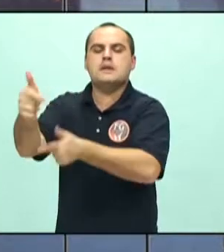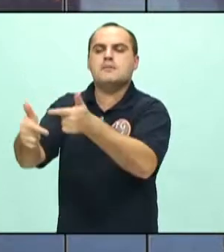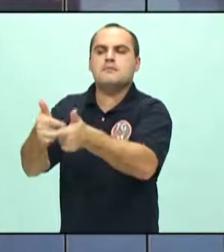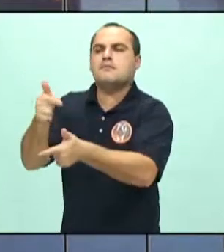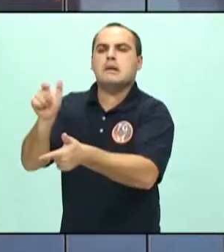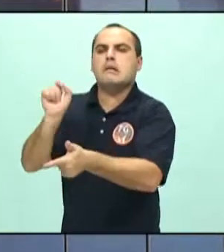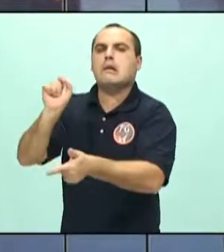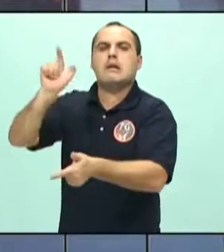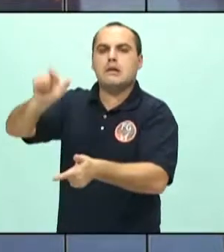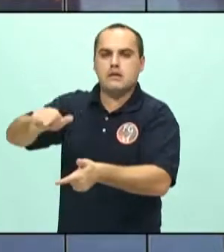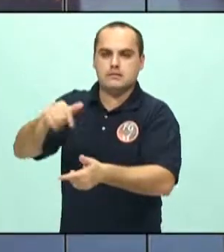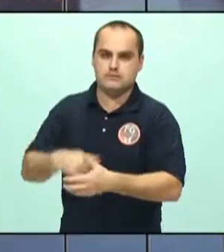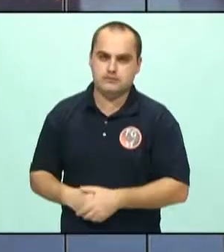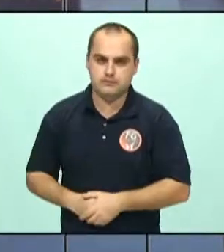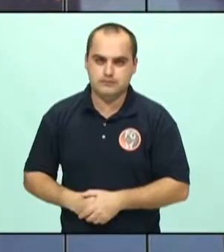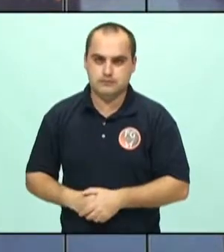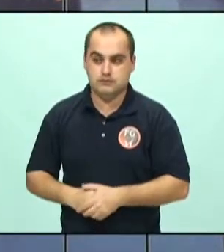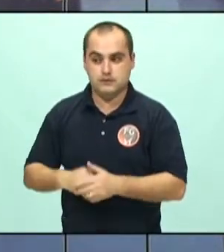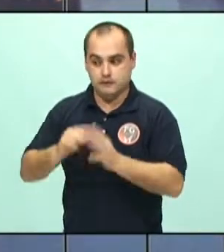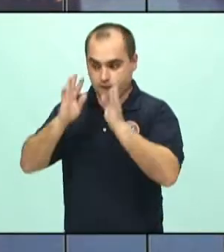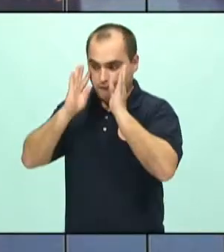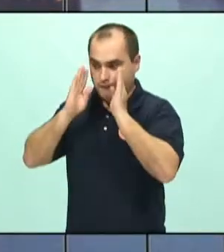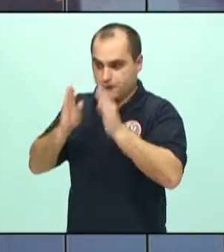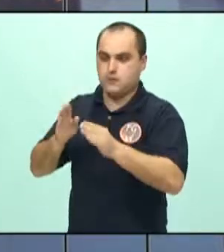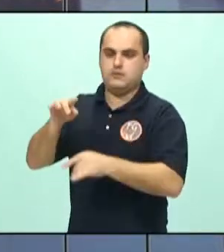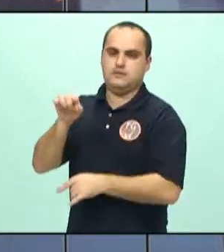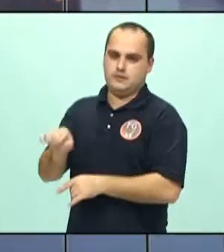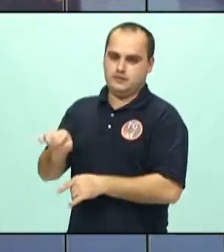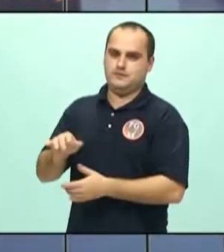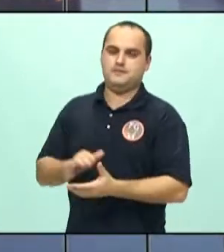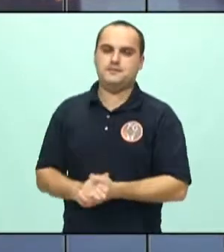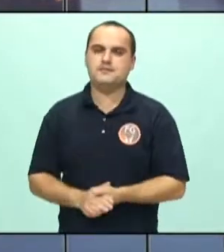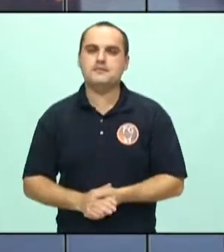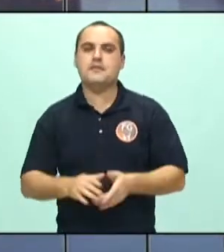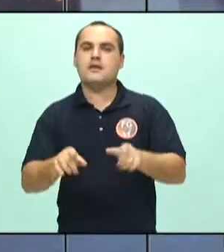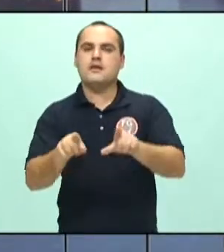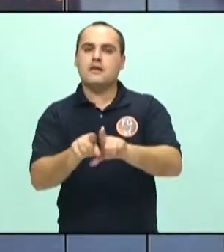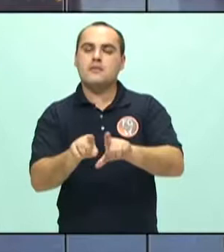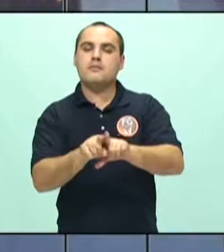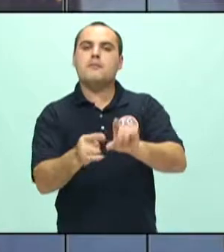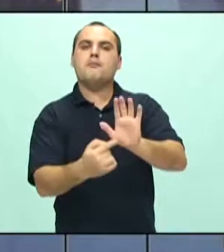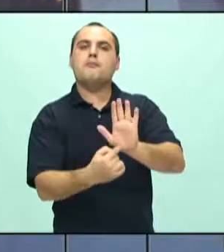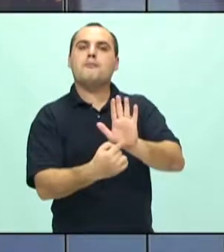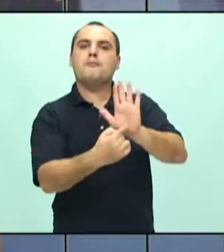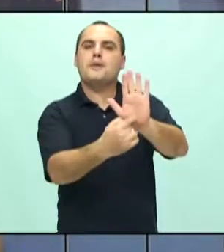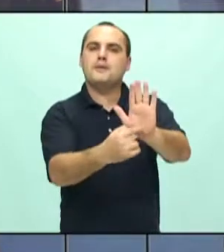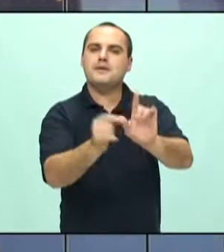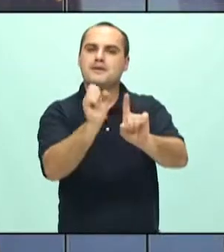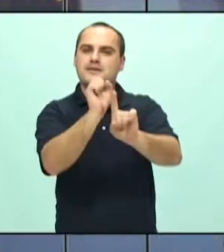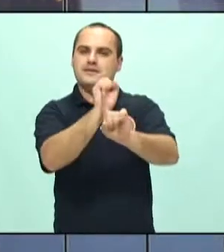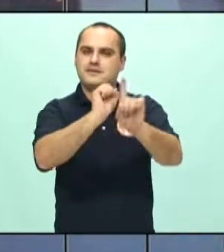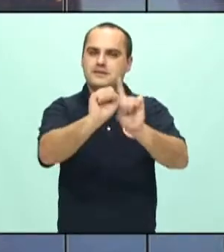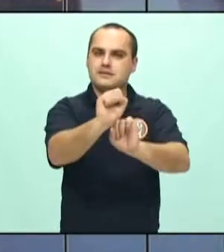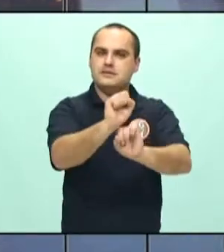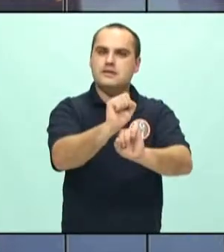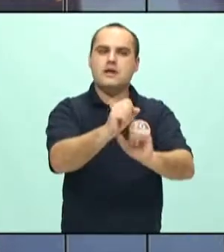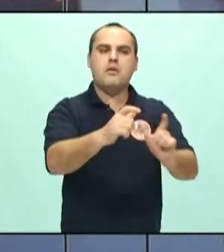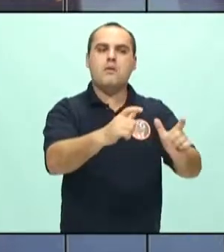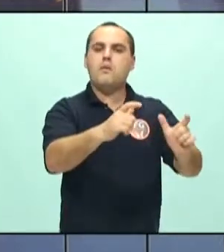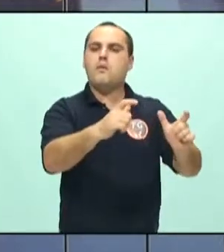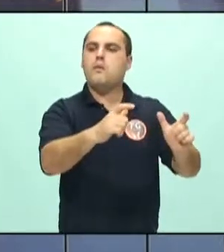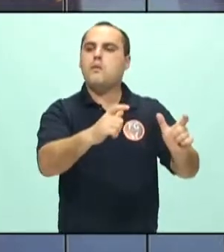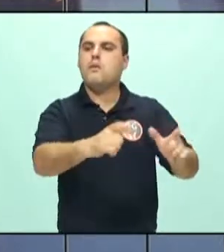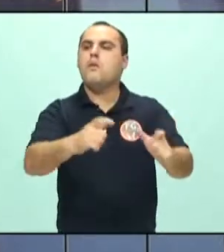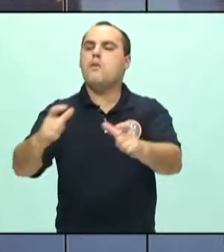do cais. Focamos nisso. E também de mostrar para a sociedade o nosso local, o berço